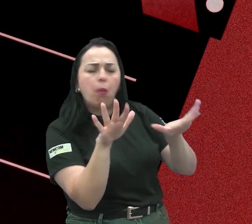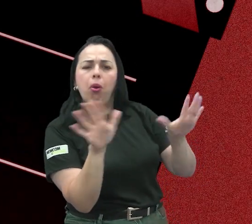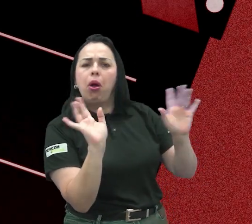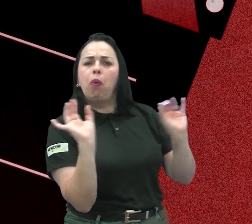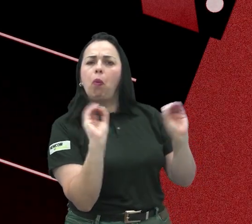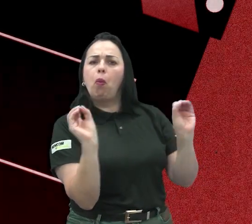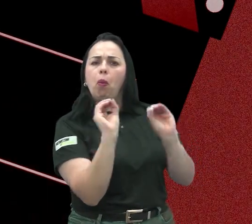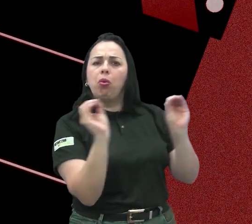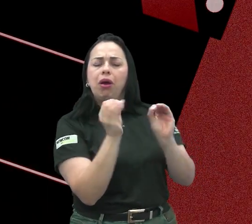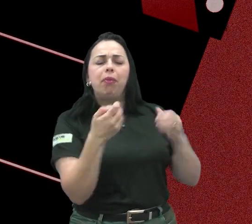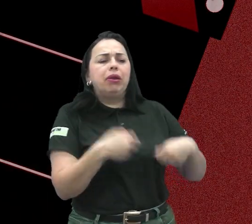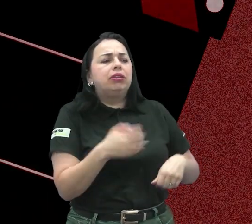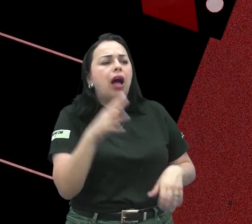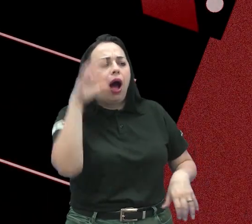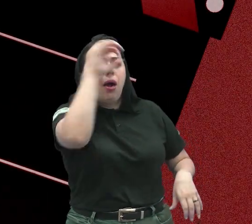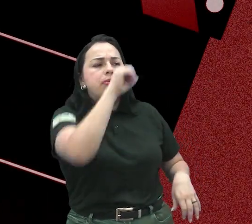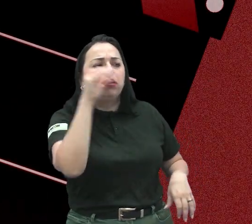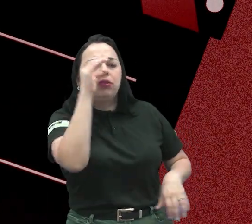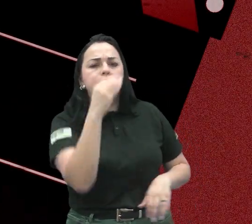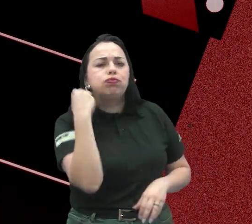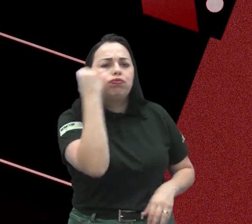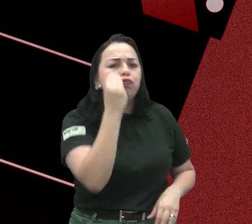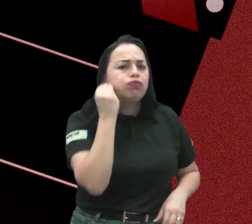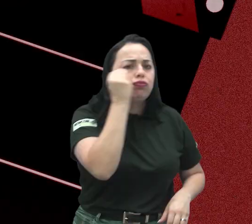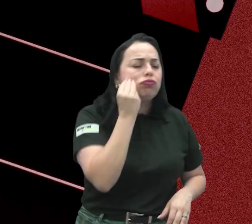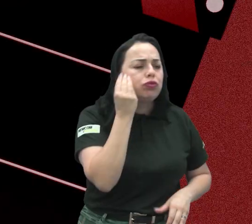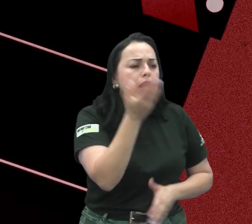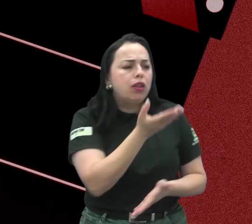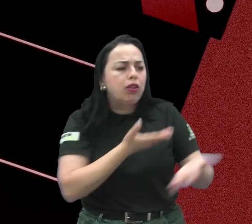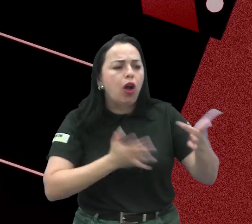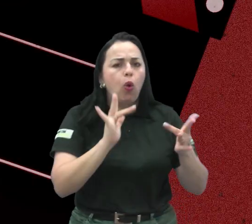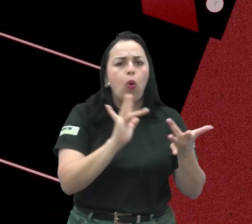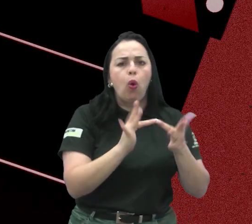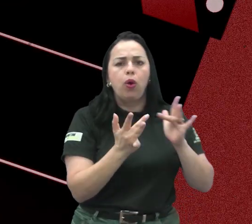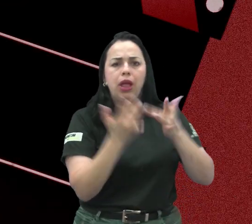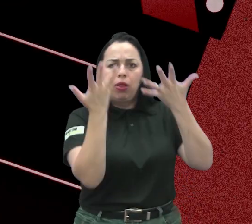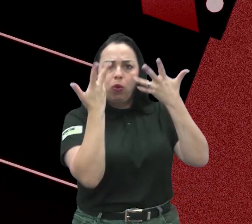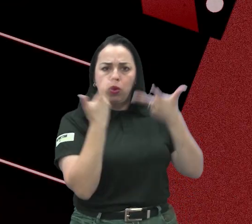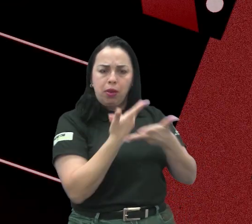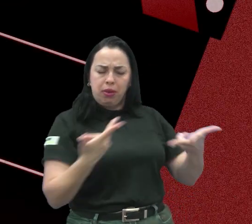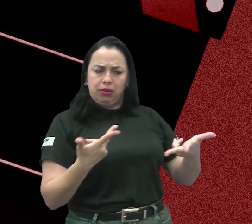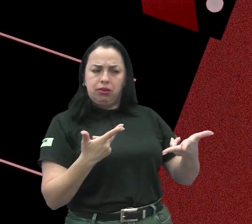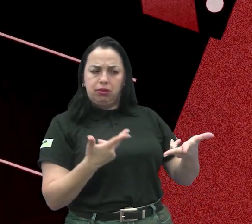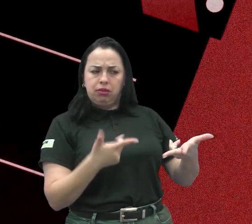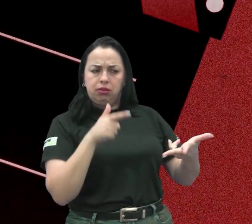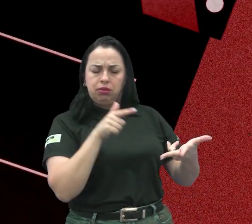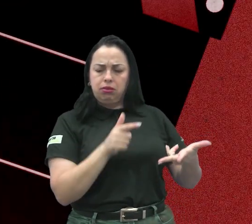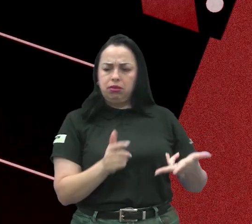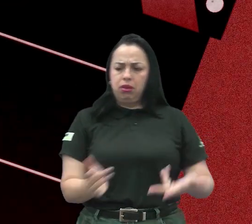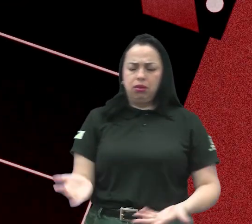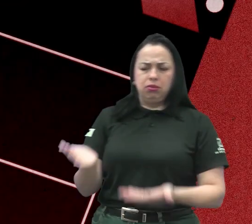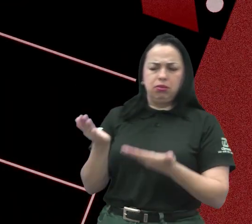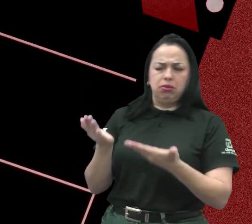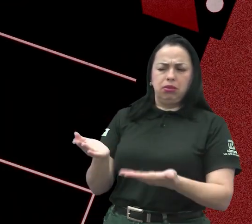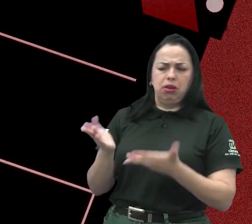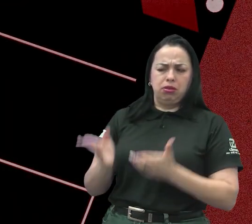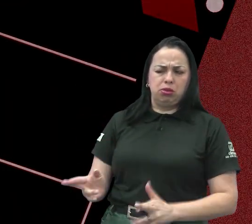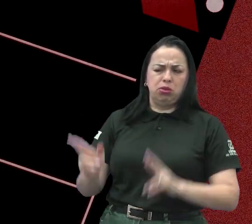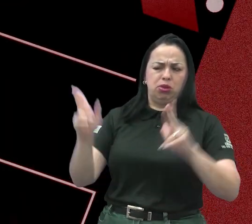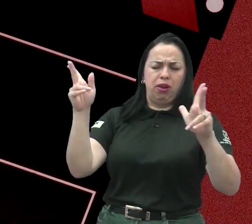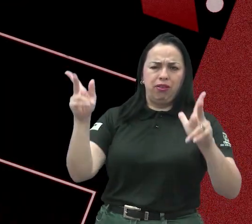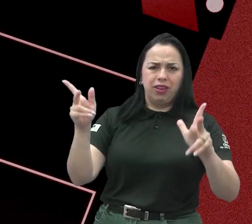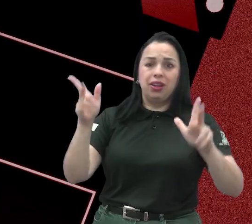precisa aprender a viver na natureza e a conviver com os animais que, no começo, desconfiam dessa criatura de